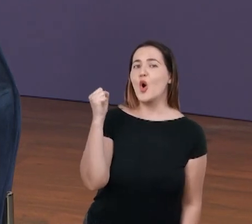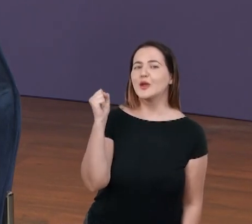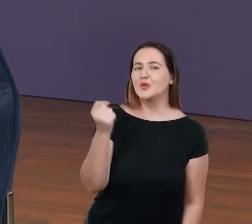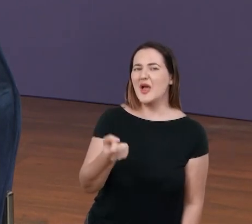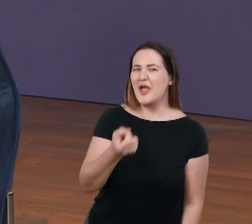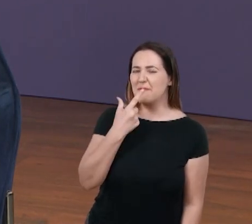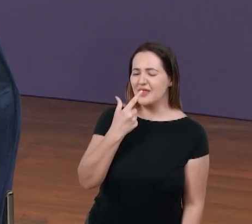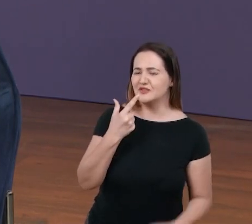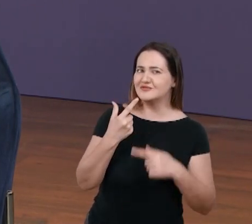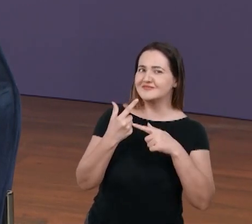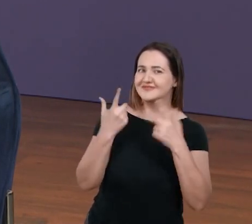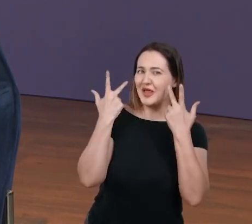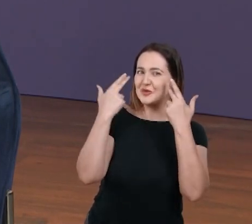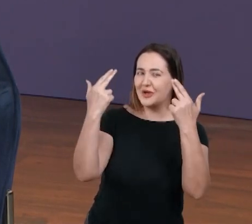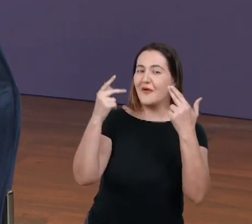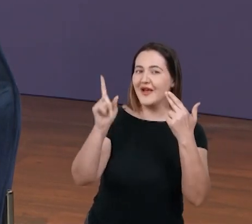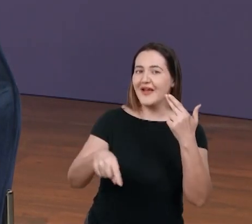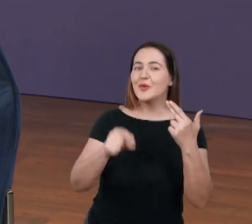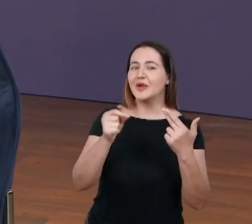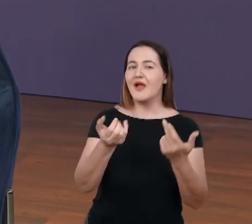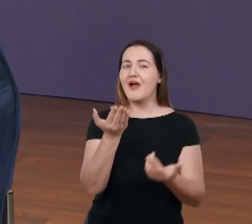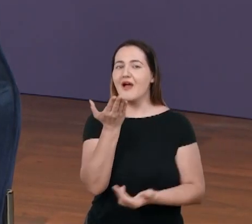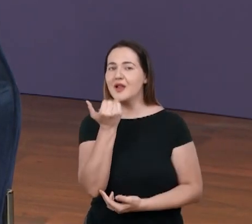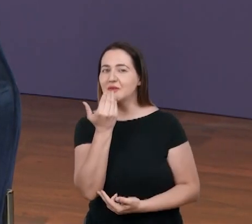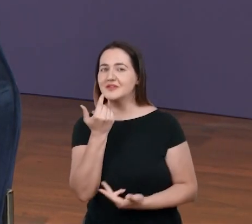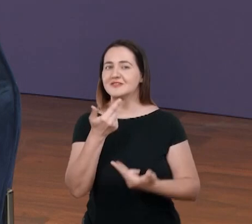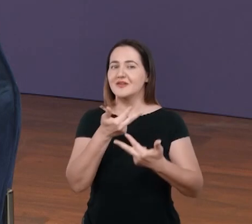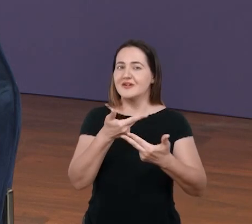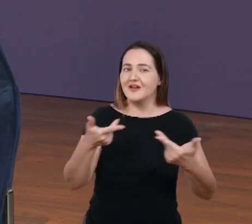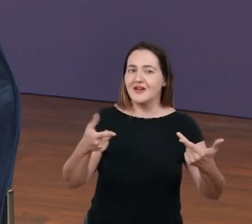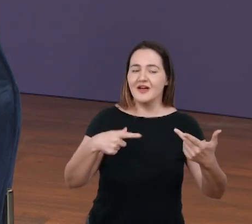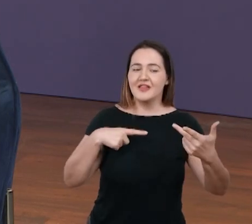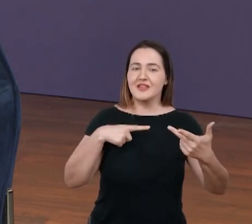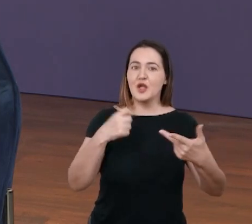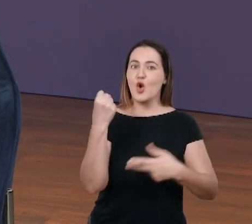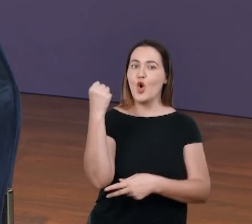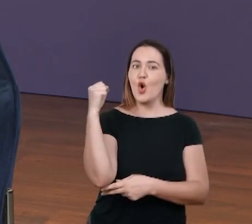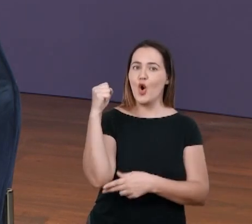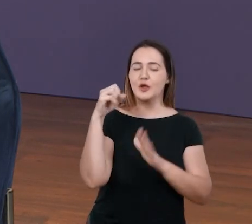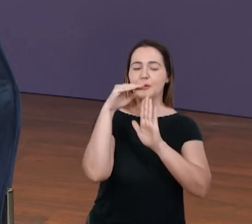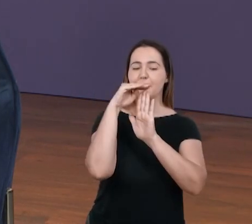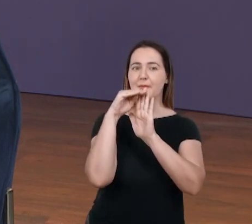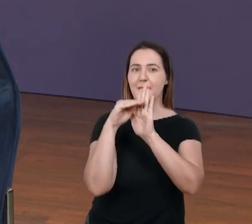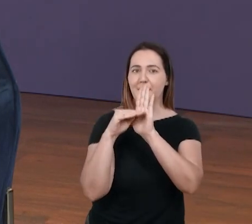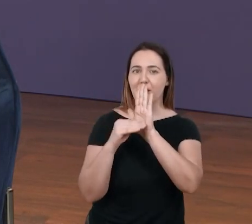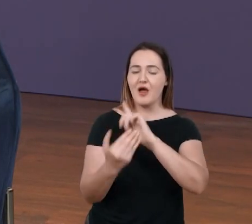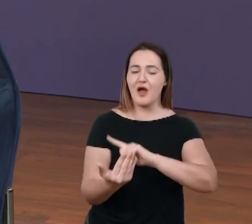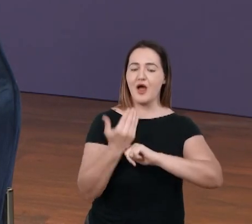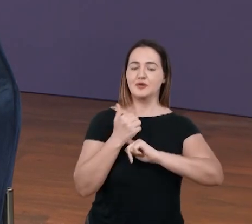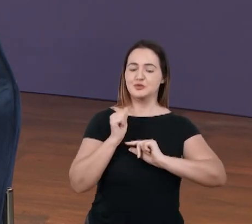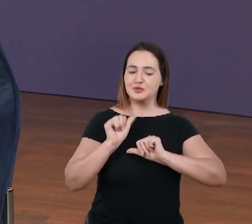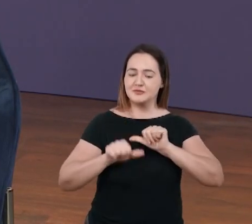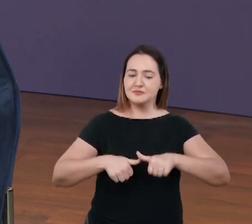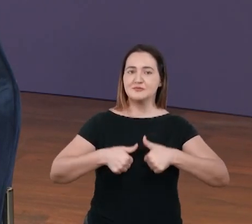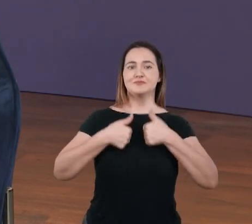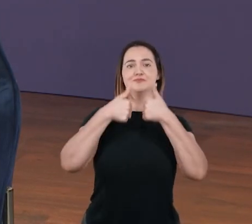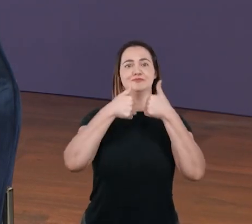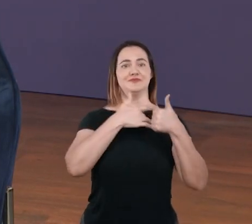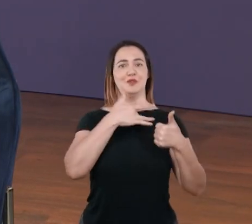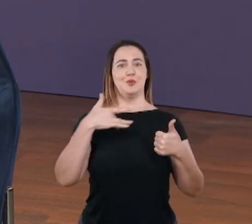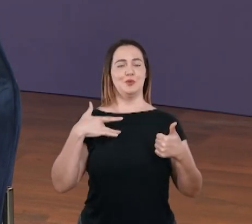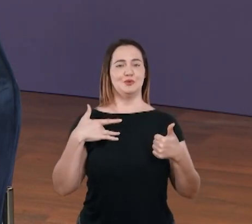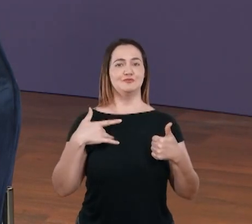os 8 remédios naturais? Se você não ouviu, essa revista aqui, Esperança, vai te apresentar esses 8 remédios naturais. E vai falar